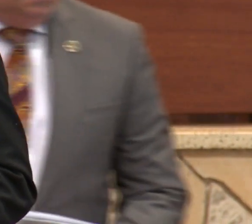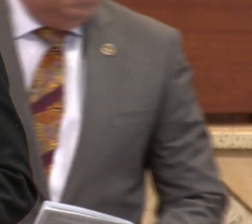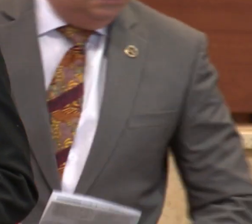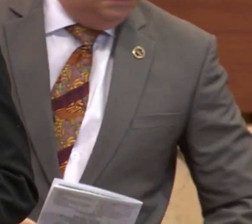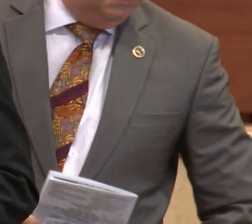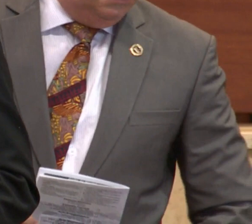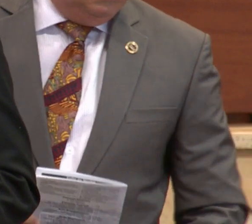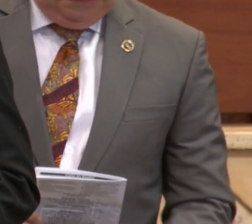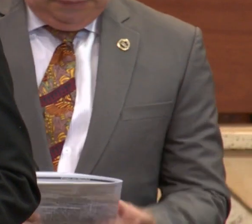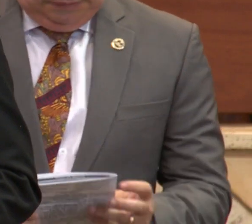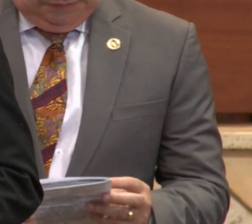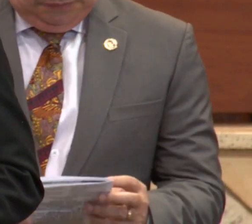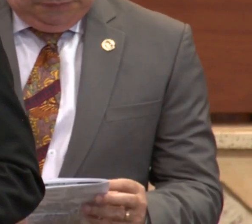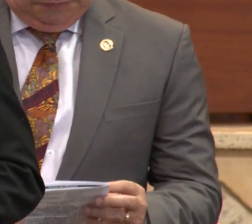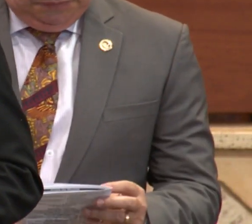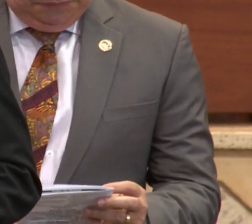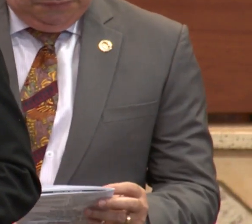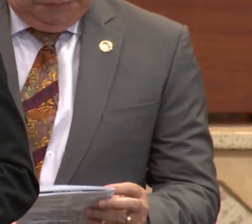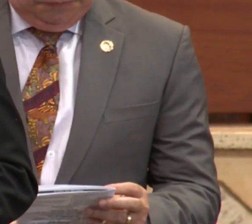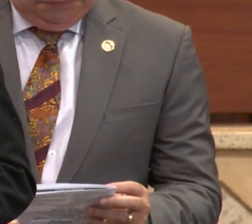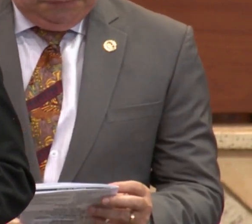Algumas pessoas têm me procurado